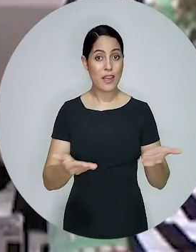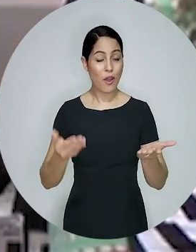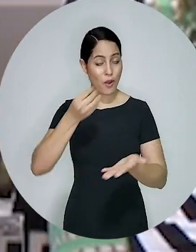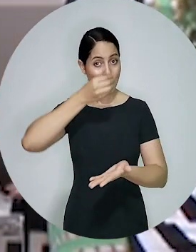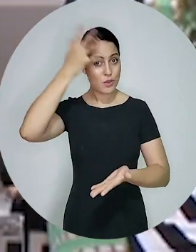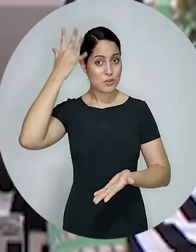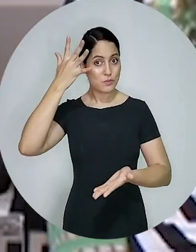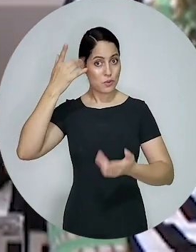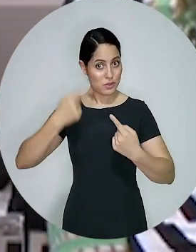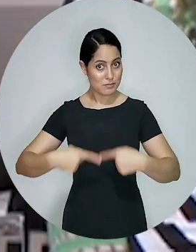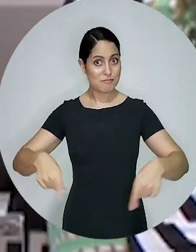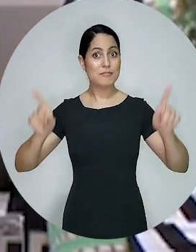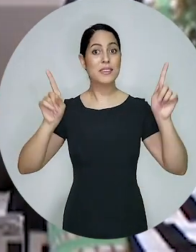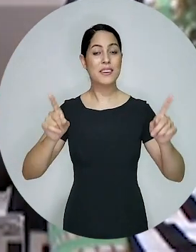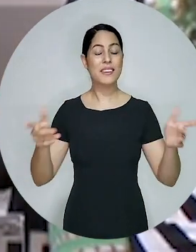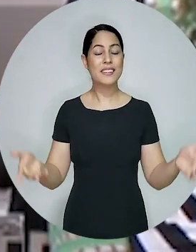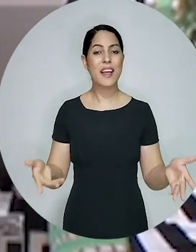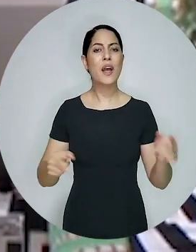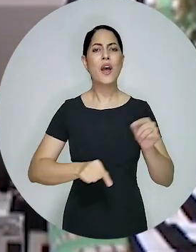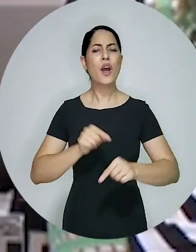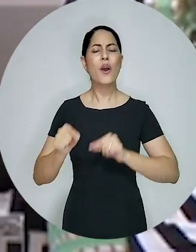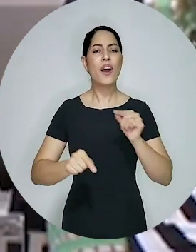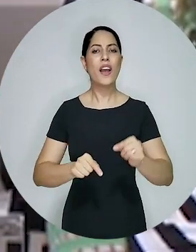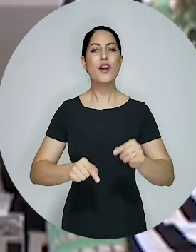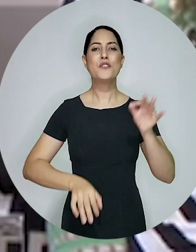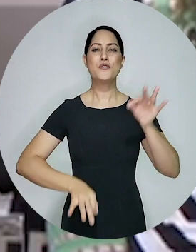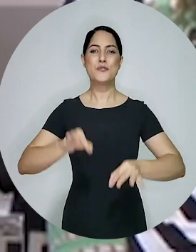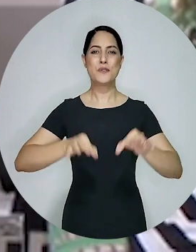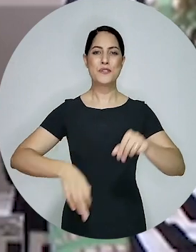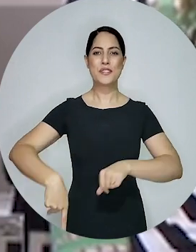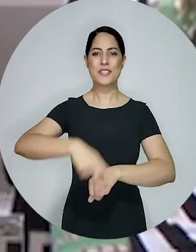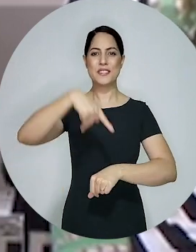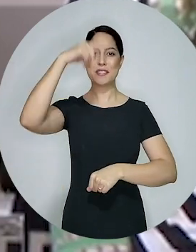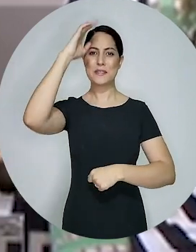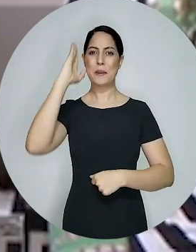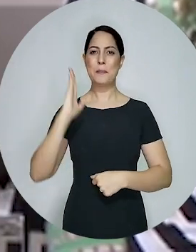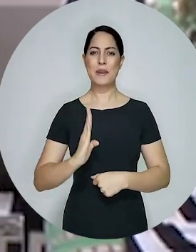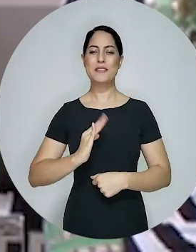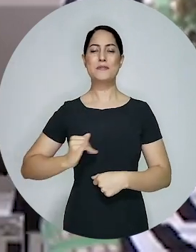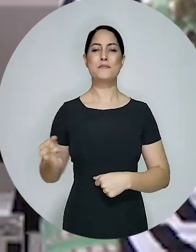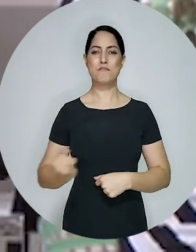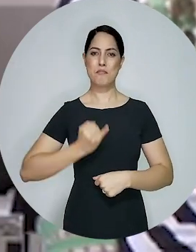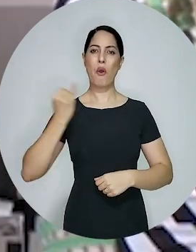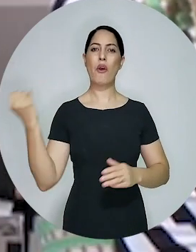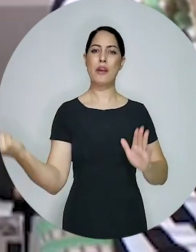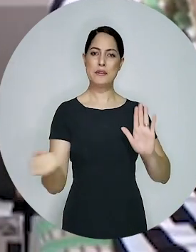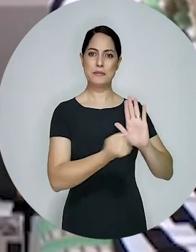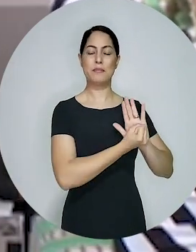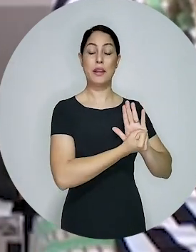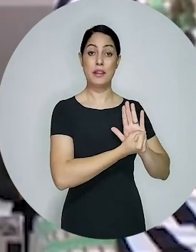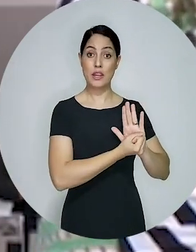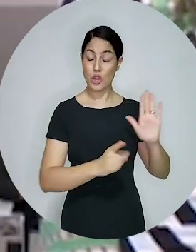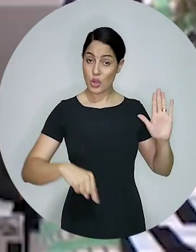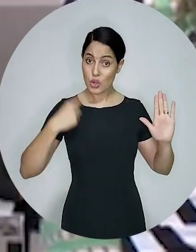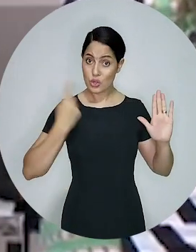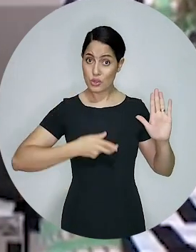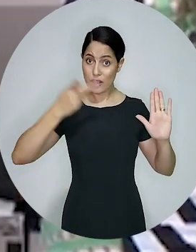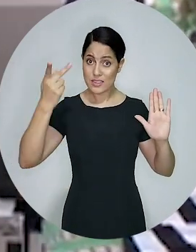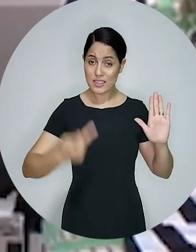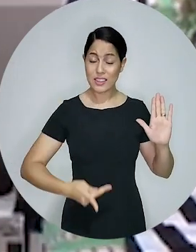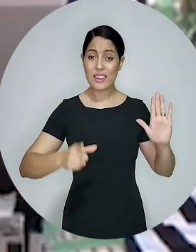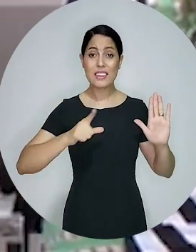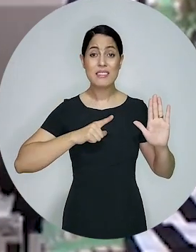unidade dessa casa, de preservação dos valores da justiça brasileira. no nosso acervo, nós